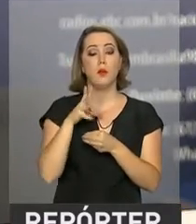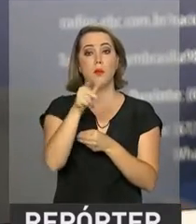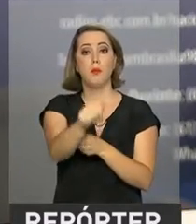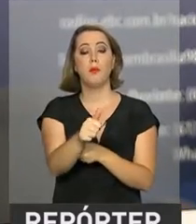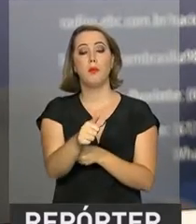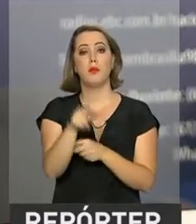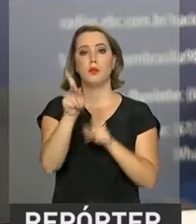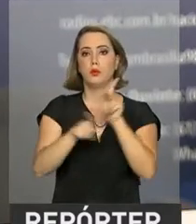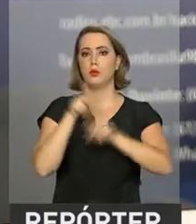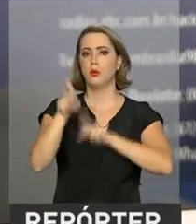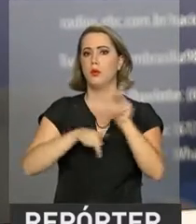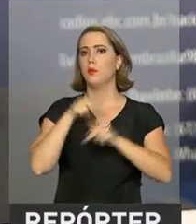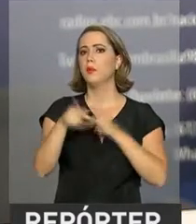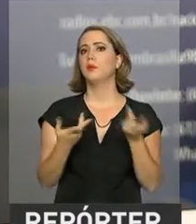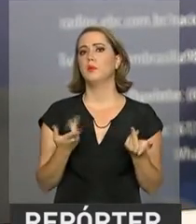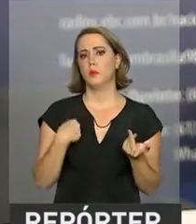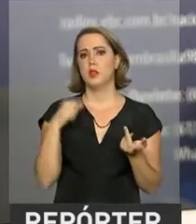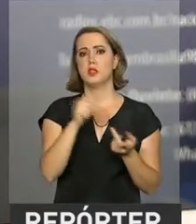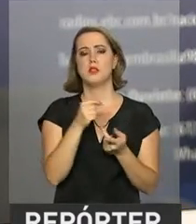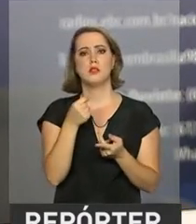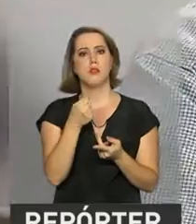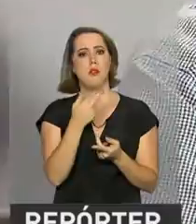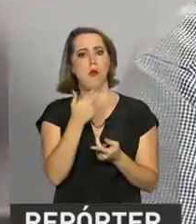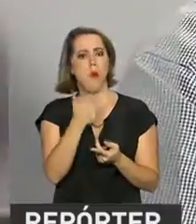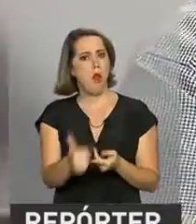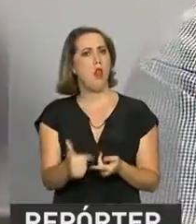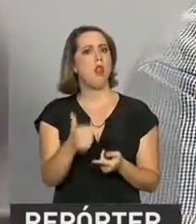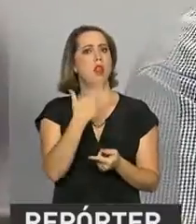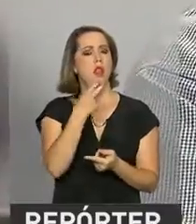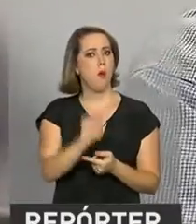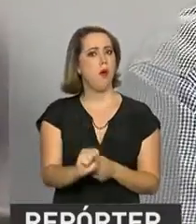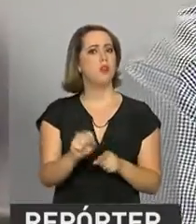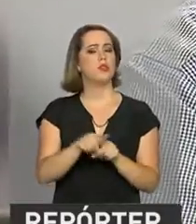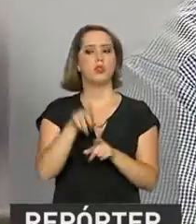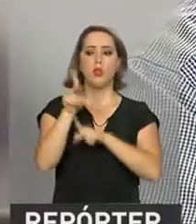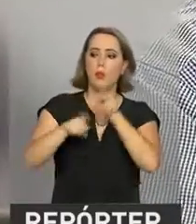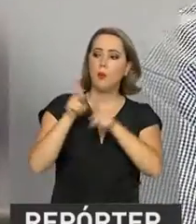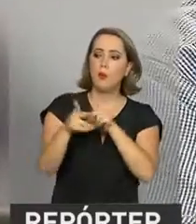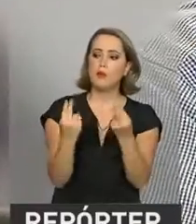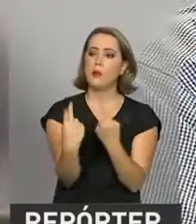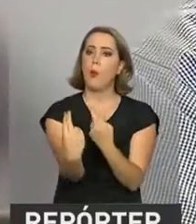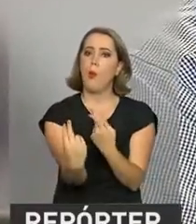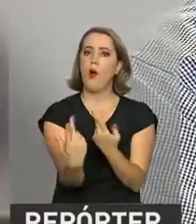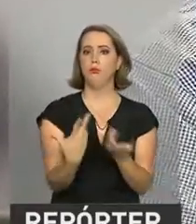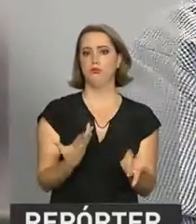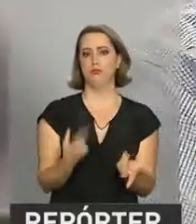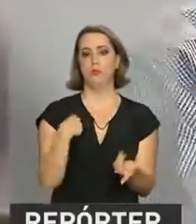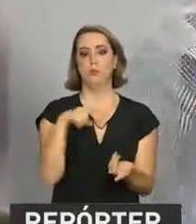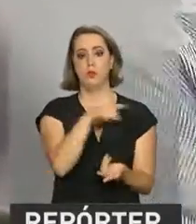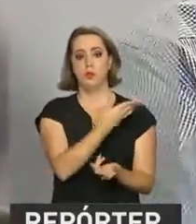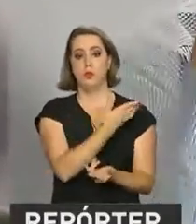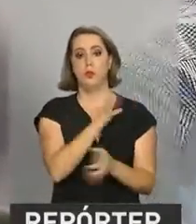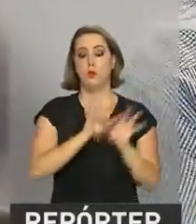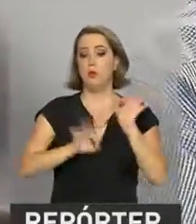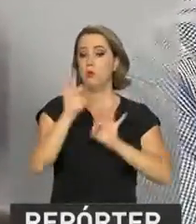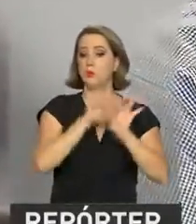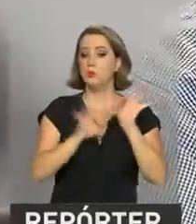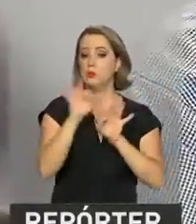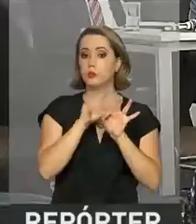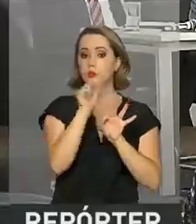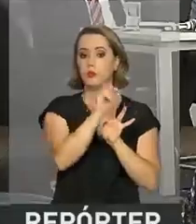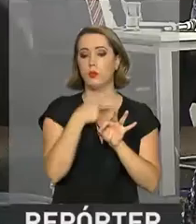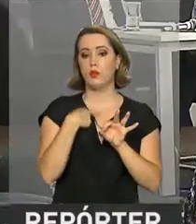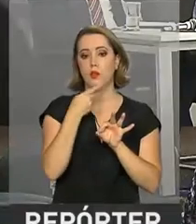acadêmicos mas com linguagem de povo o representante brasileiro da organização ibero-americana de seguridade